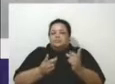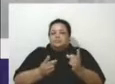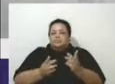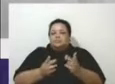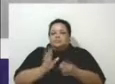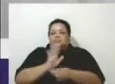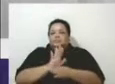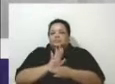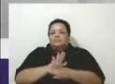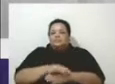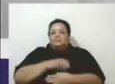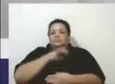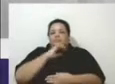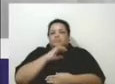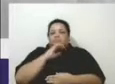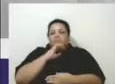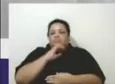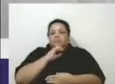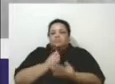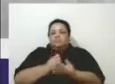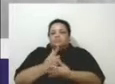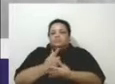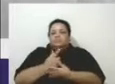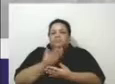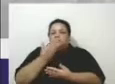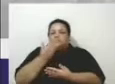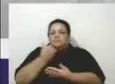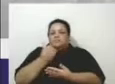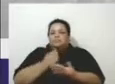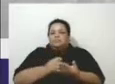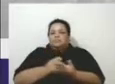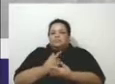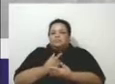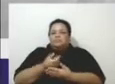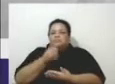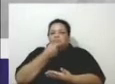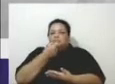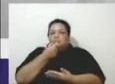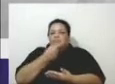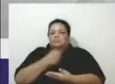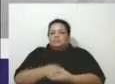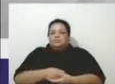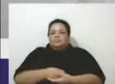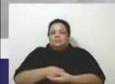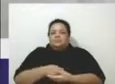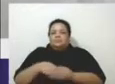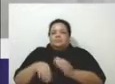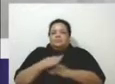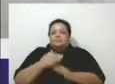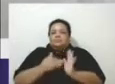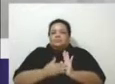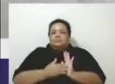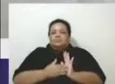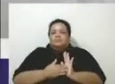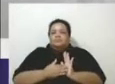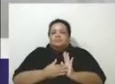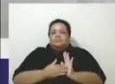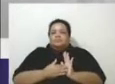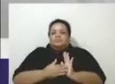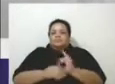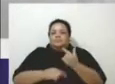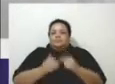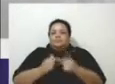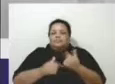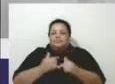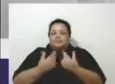os animais que a gente compra ração compra medicamento então Eh tudo isso todo todo esse trabalho é